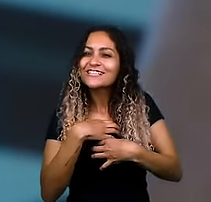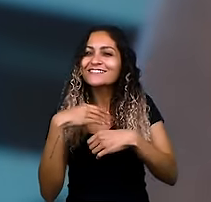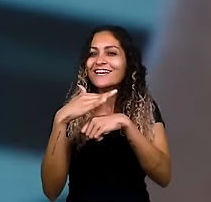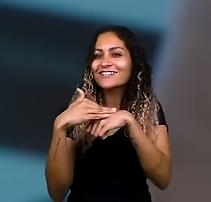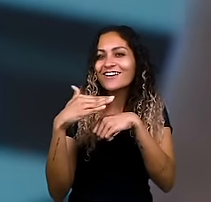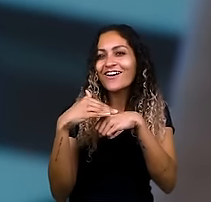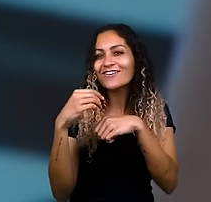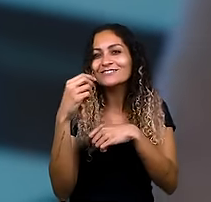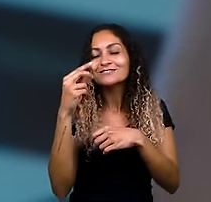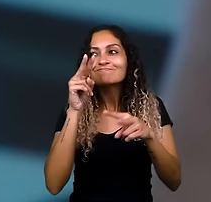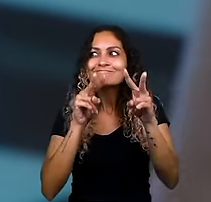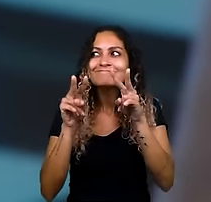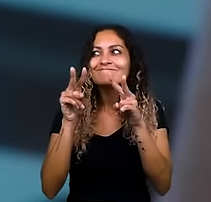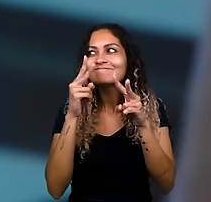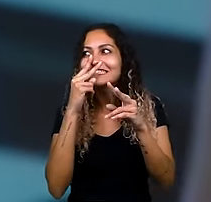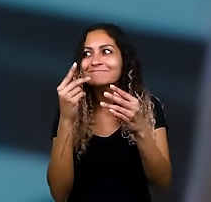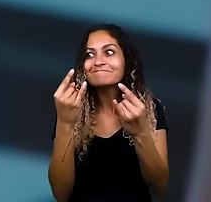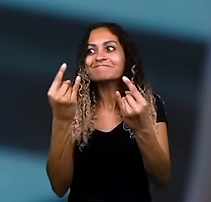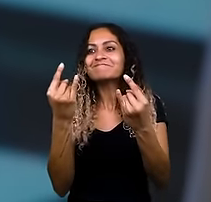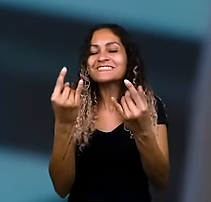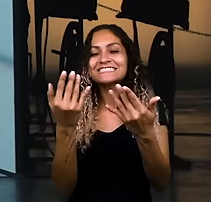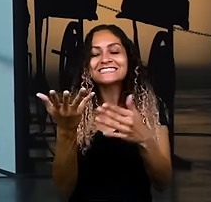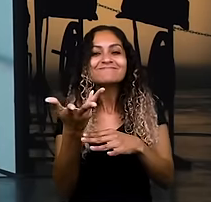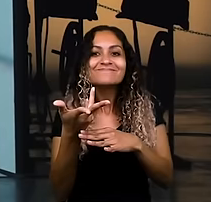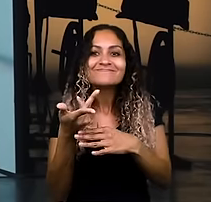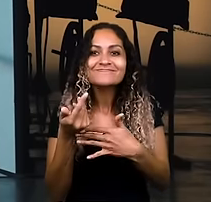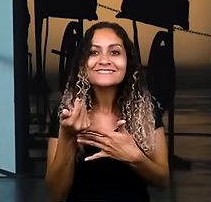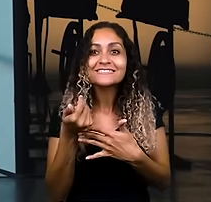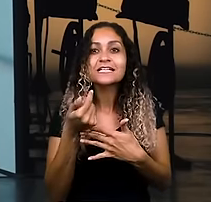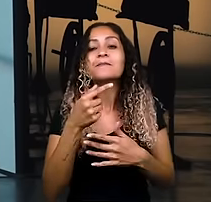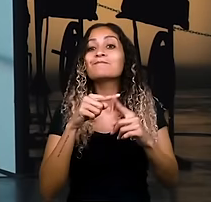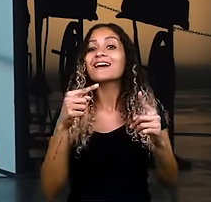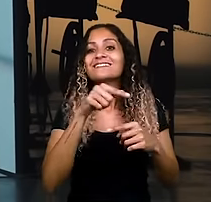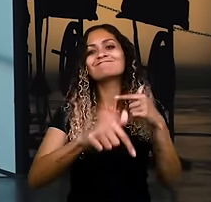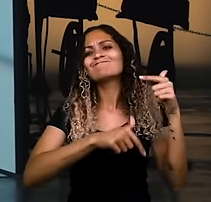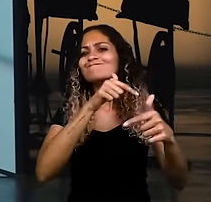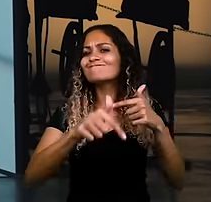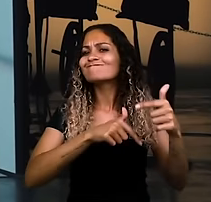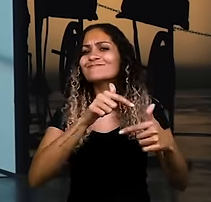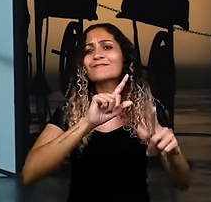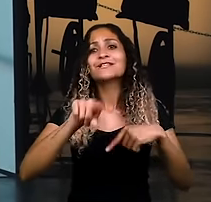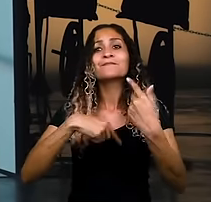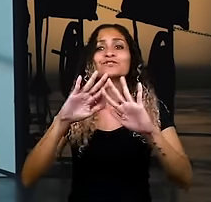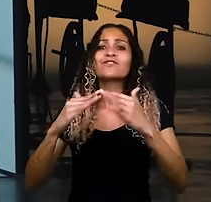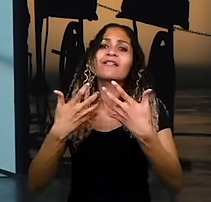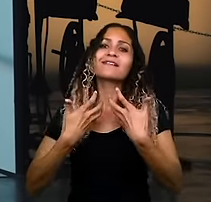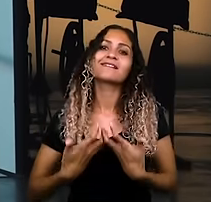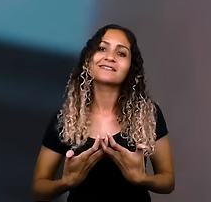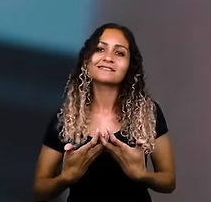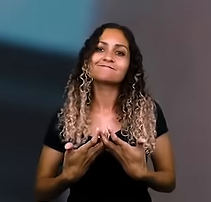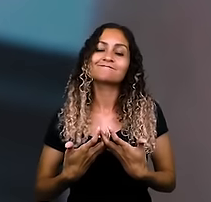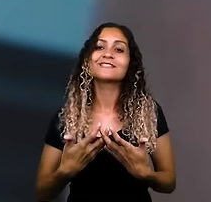jeitinho carinhoso, assim, aquele olharzinho, né, cativante. Ela ocupava muito tempo com o trabalho e chegava muito